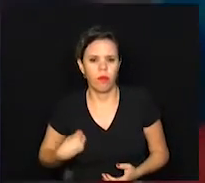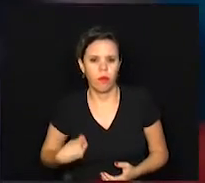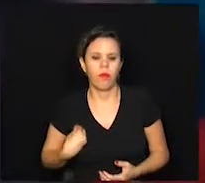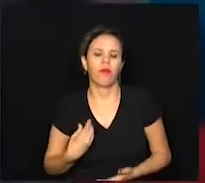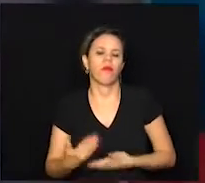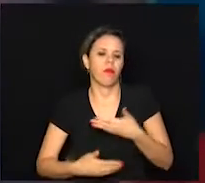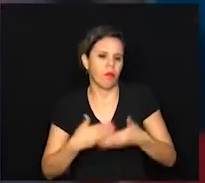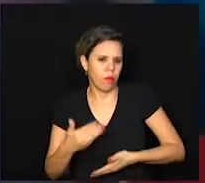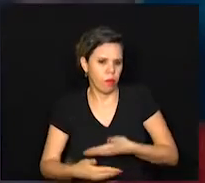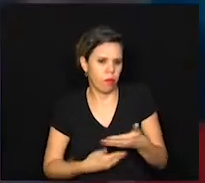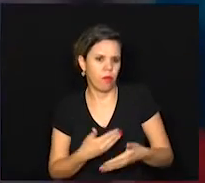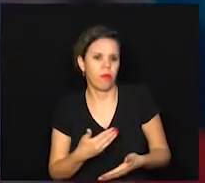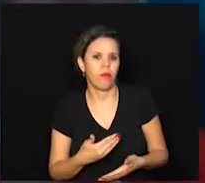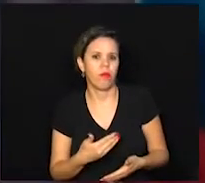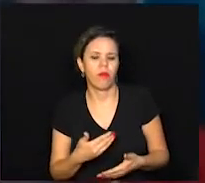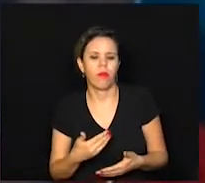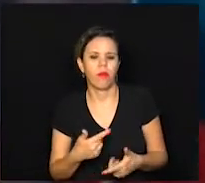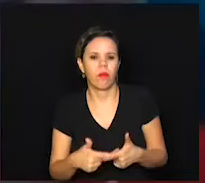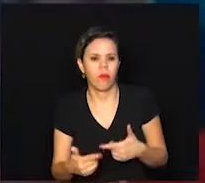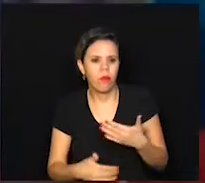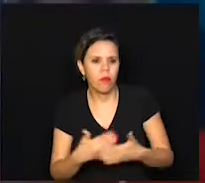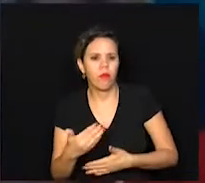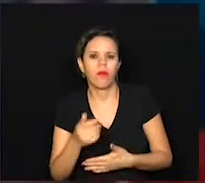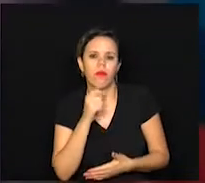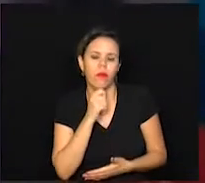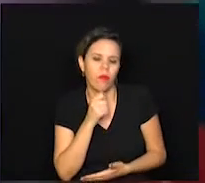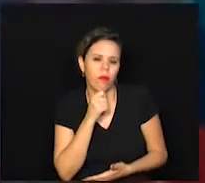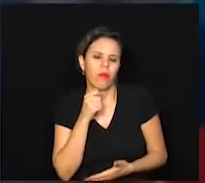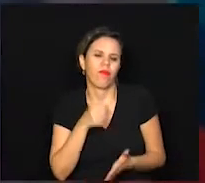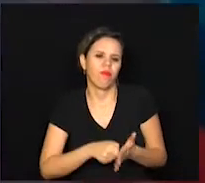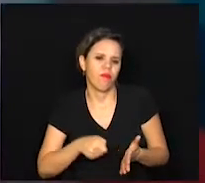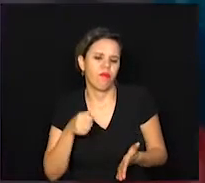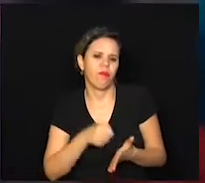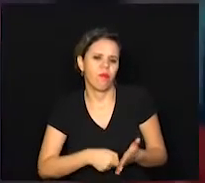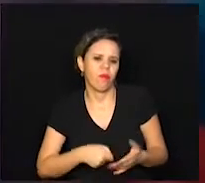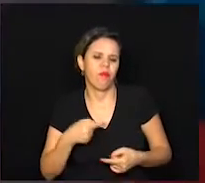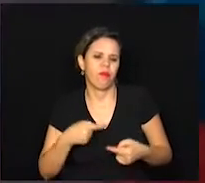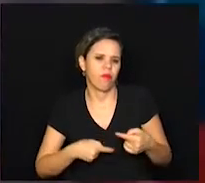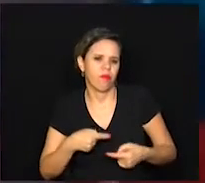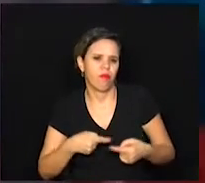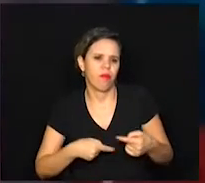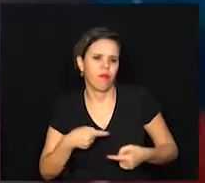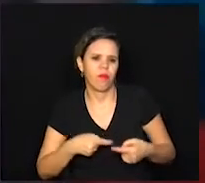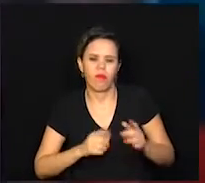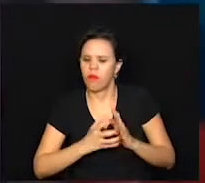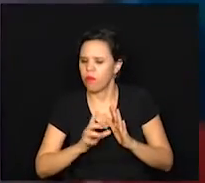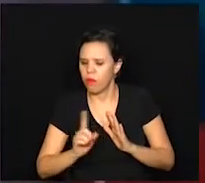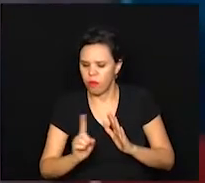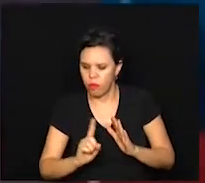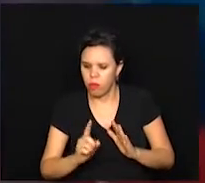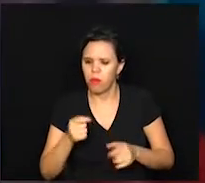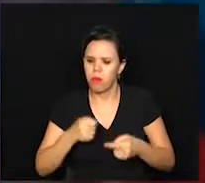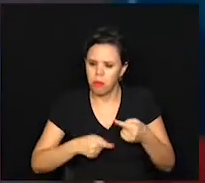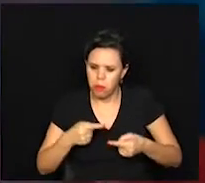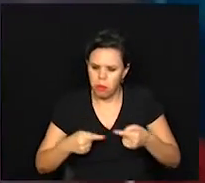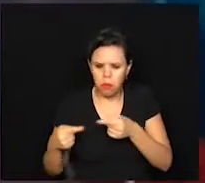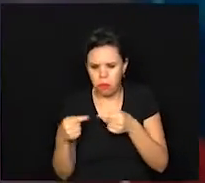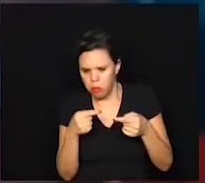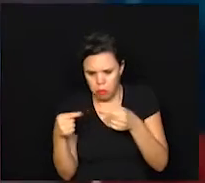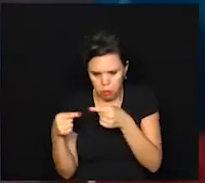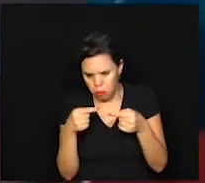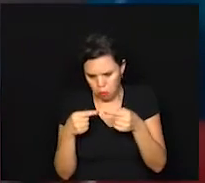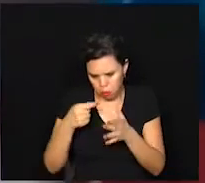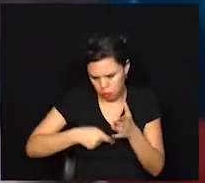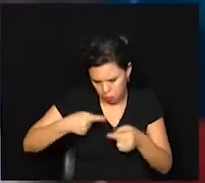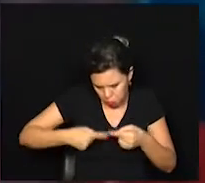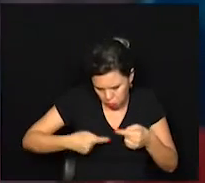vivendo nesse processo de luta política. Não é luta política partidária, é luta política, é disputa política